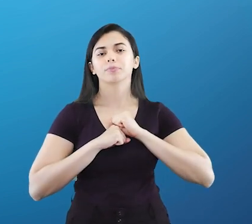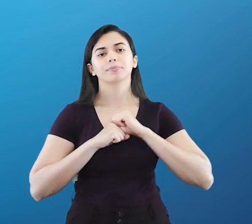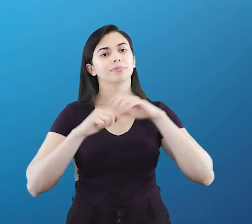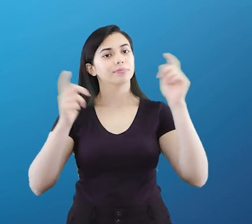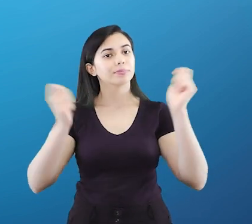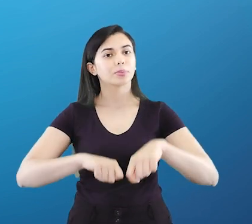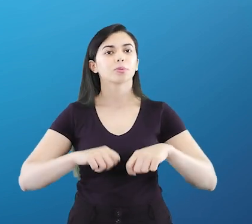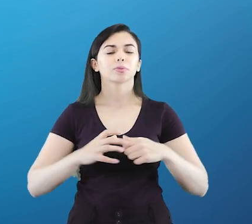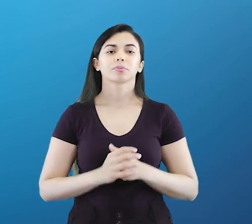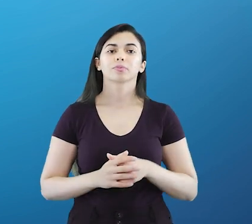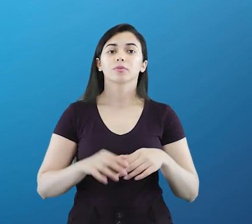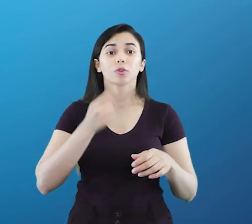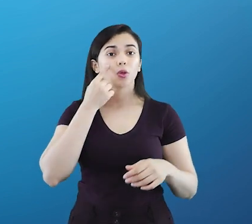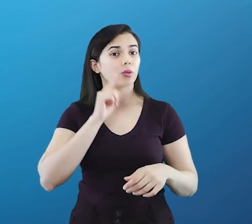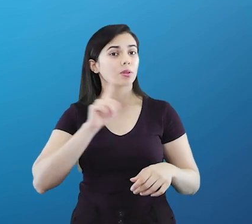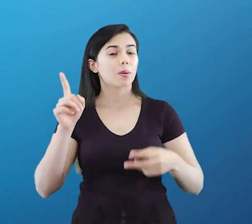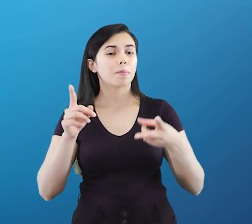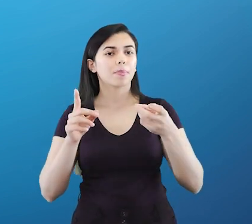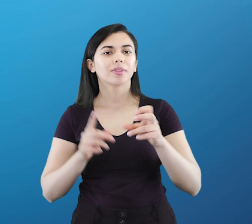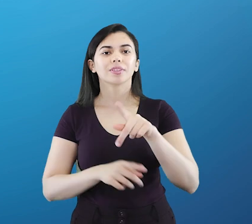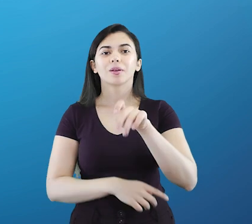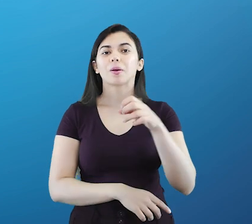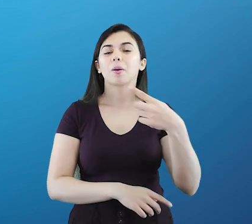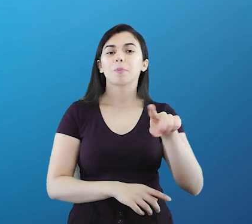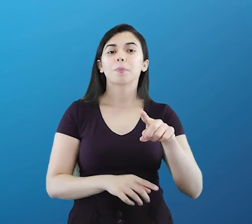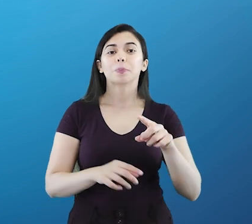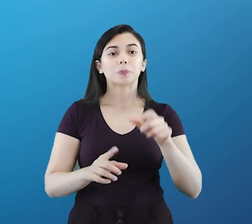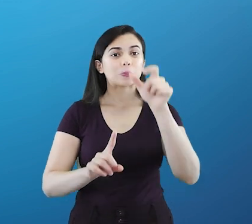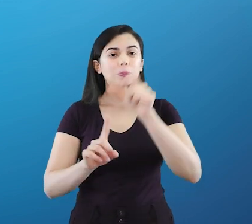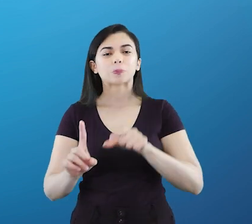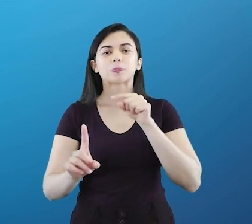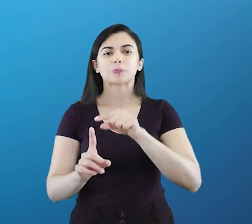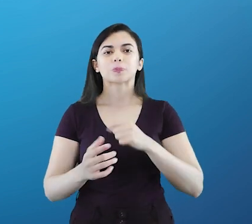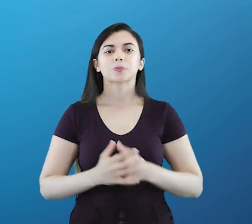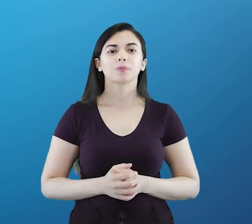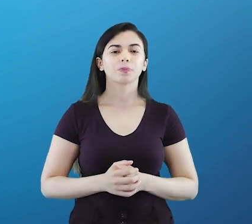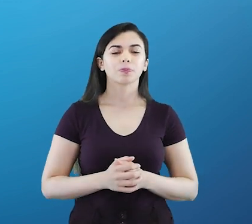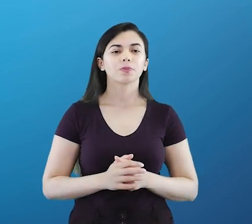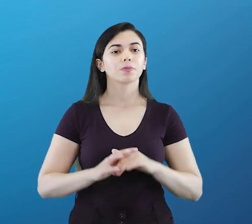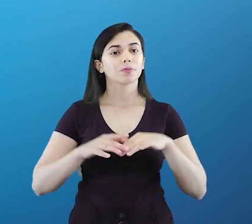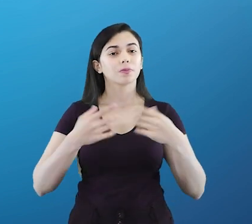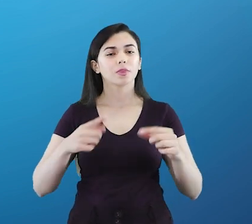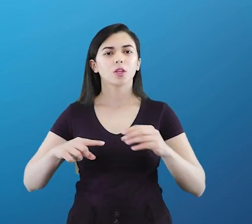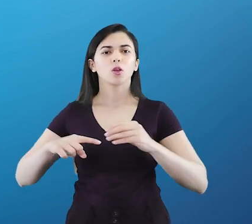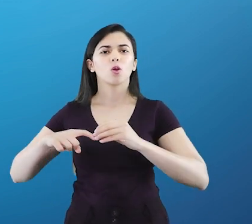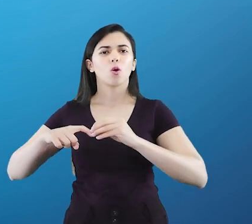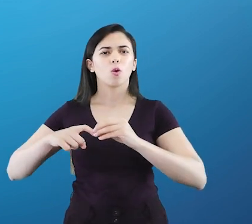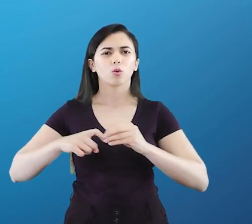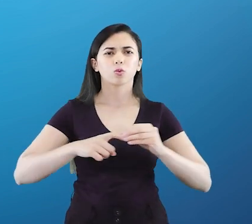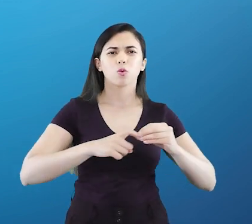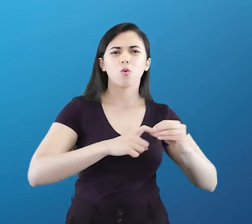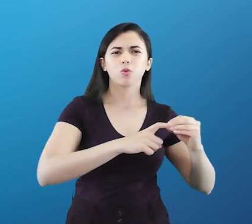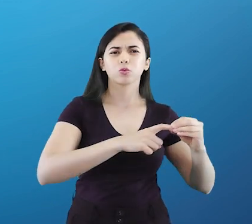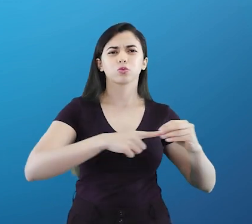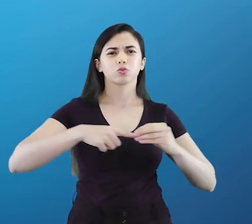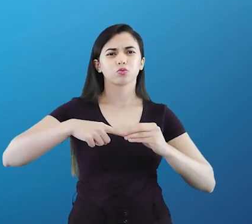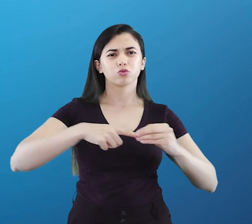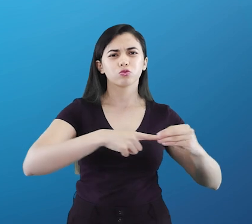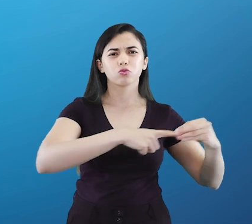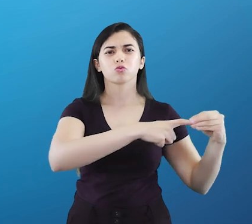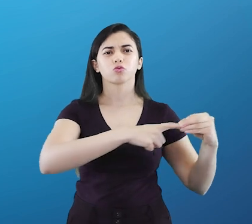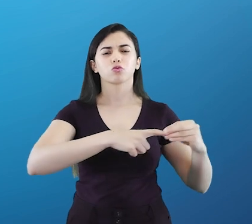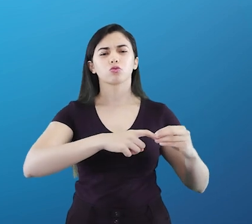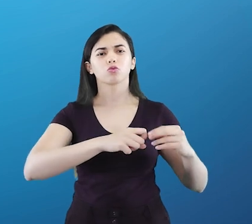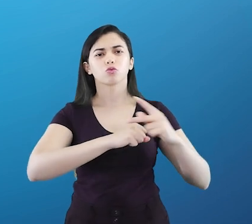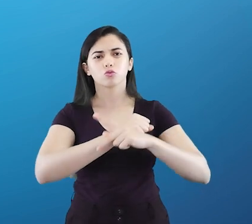Então perceba ali o pezinho representado, né? Esse parasita, que é um verme nemateuminto, entra no pé